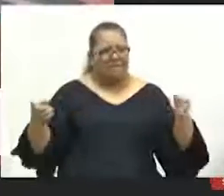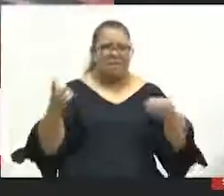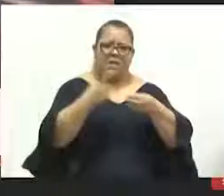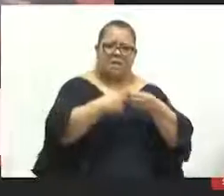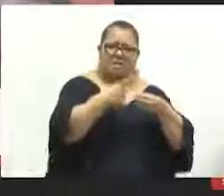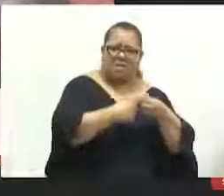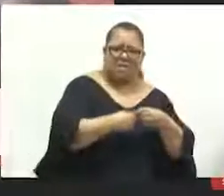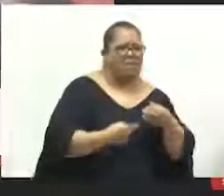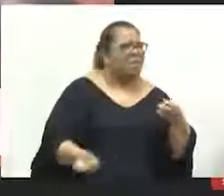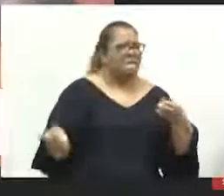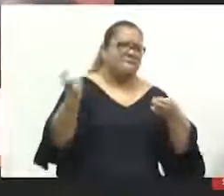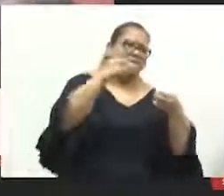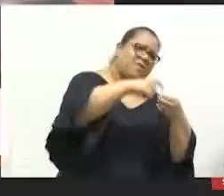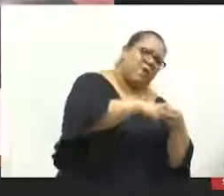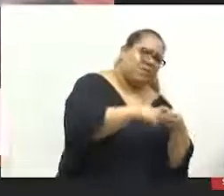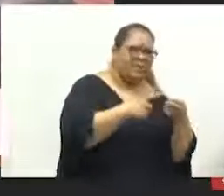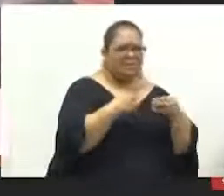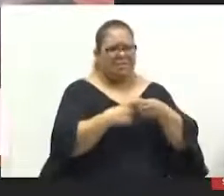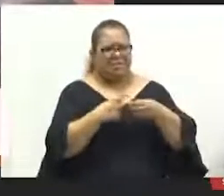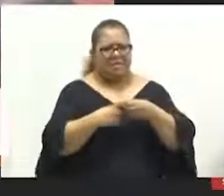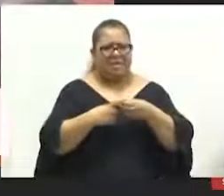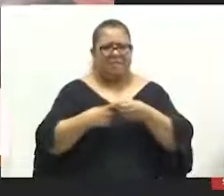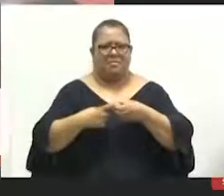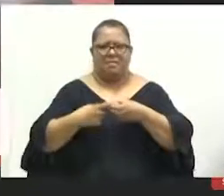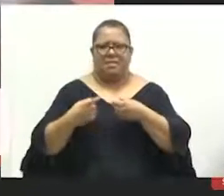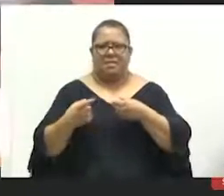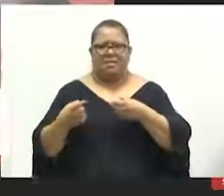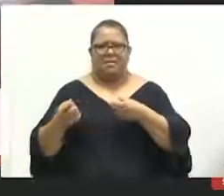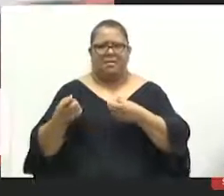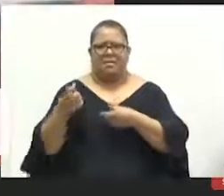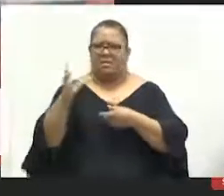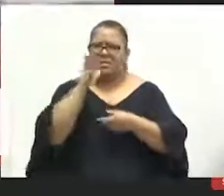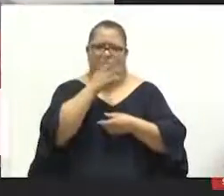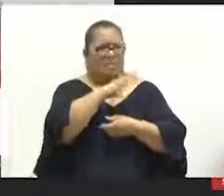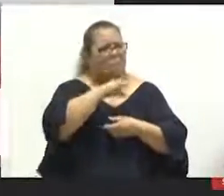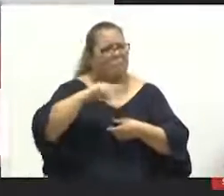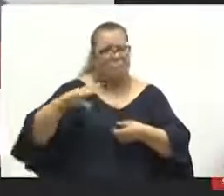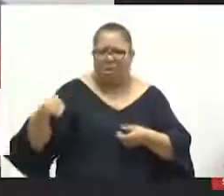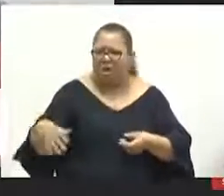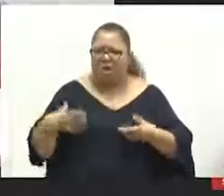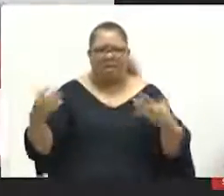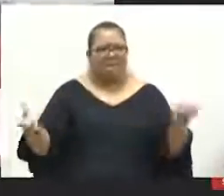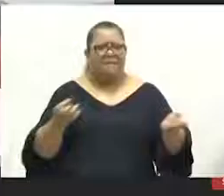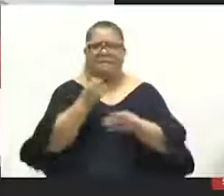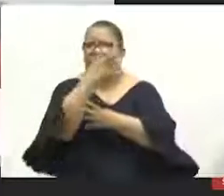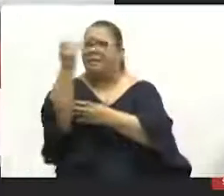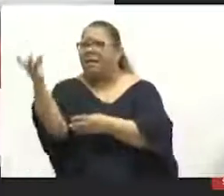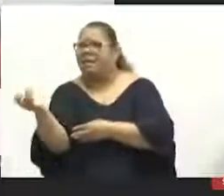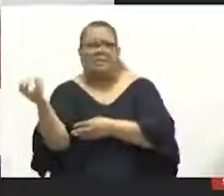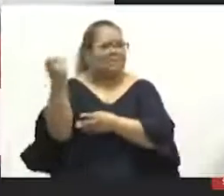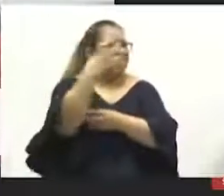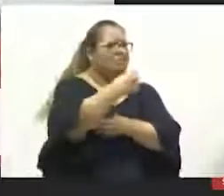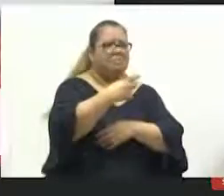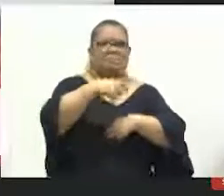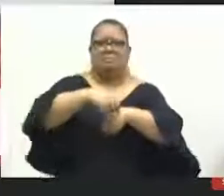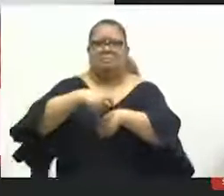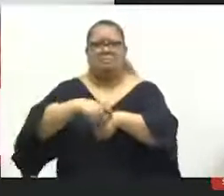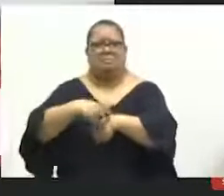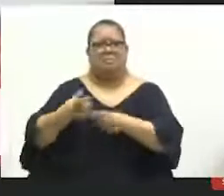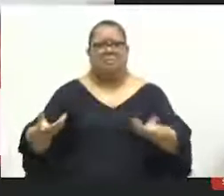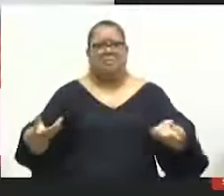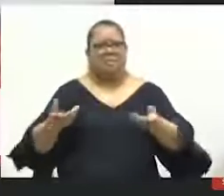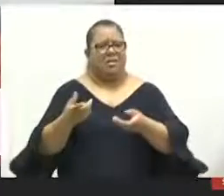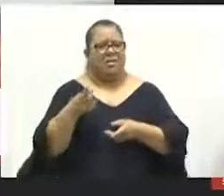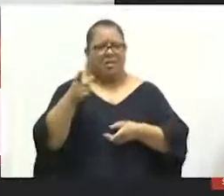para o município de origem para fazer o exame aqui, muitas vezes, para poder voltar para fazer Olha que loucura, enquanto no próprio